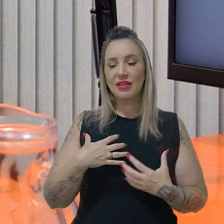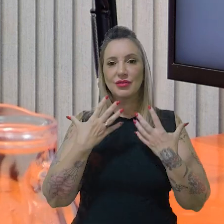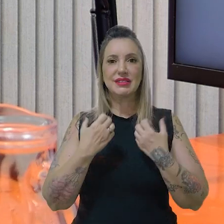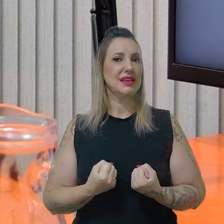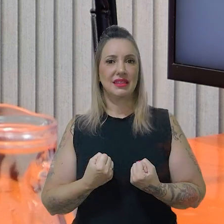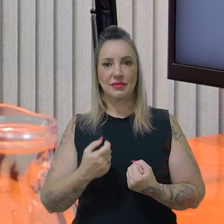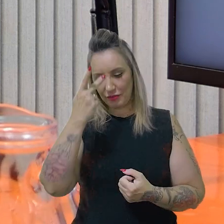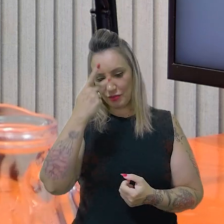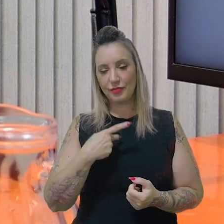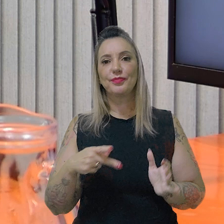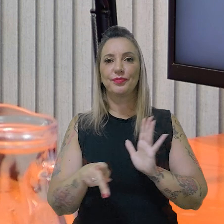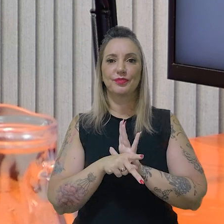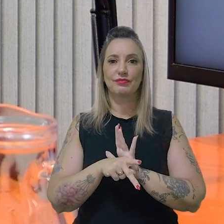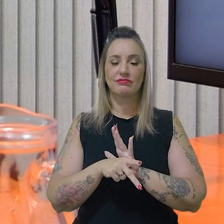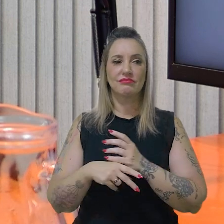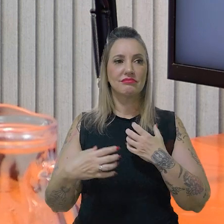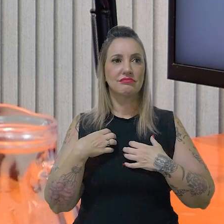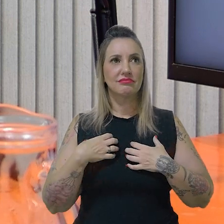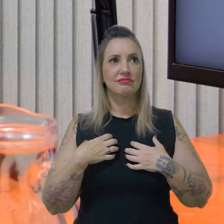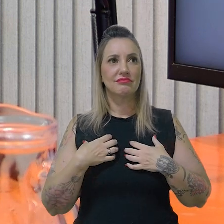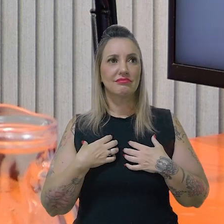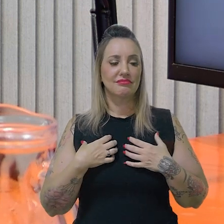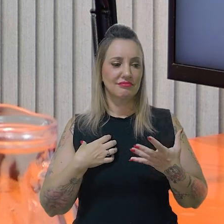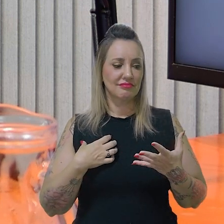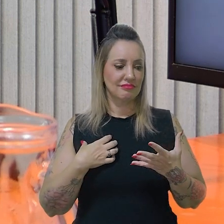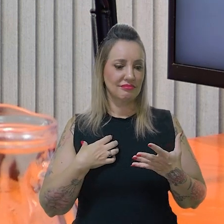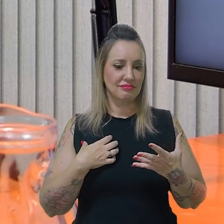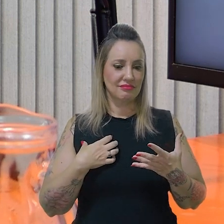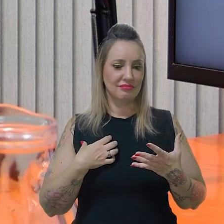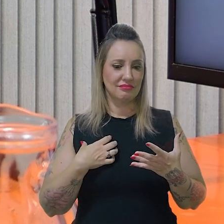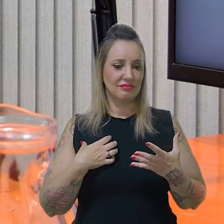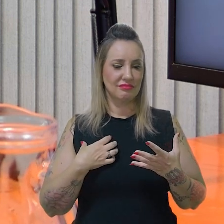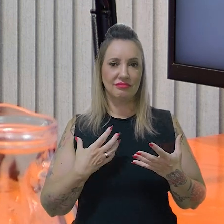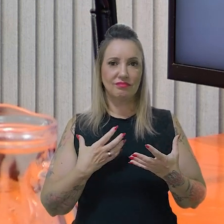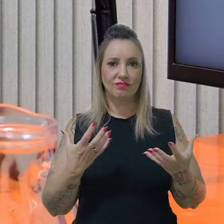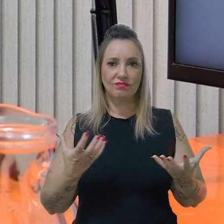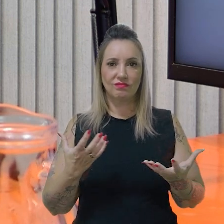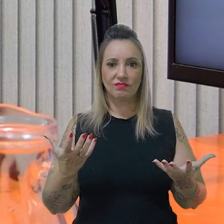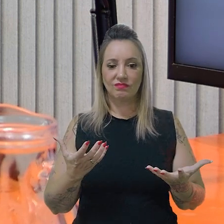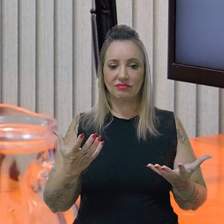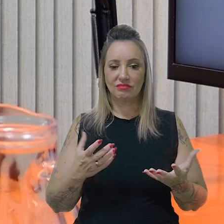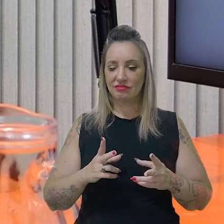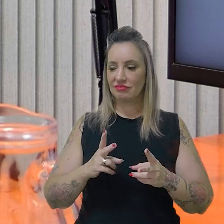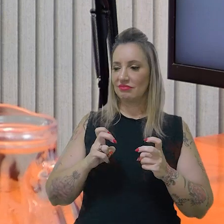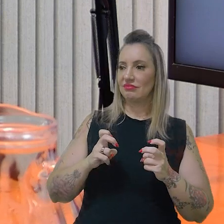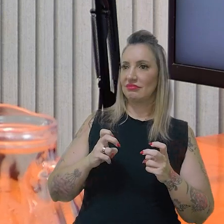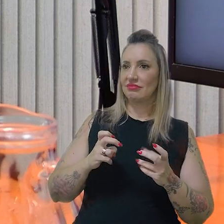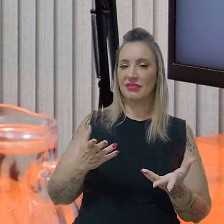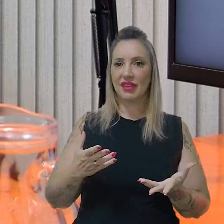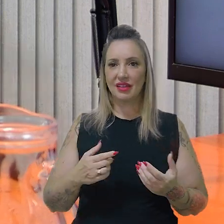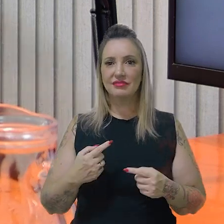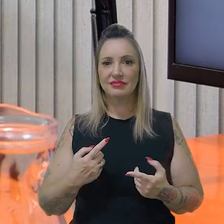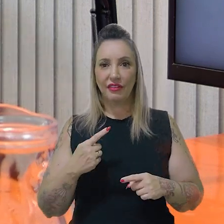mais e você tá ali às vezes como uma mão mesmo para esse olhar no espelho novamente